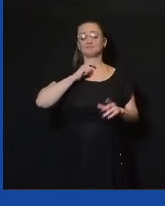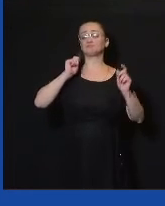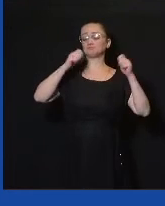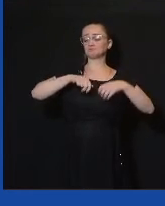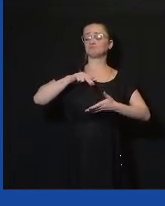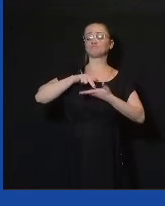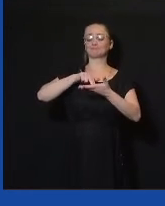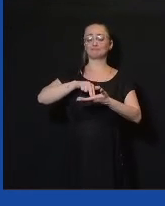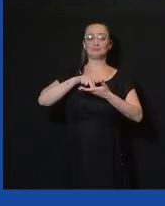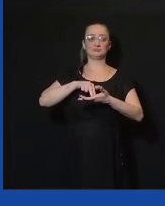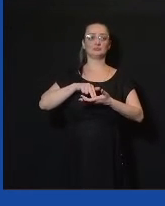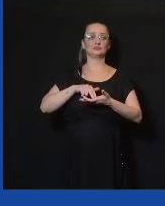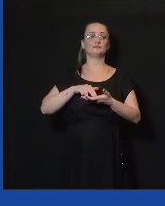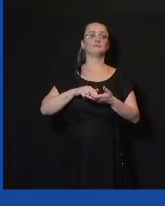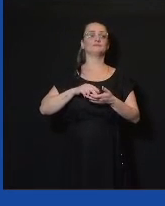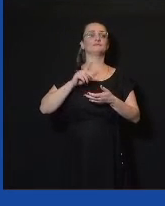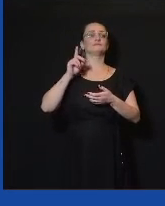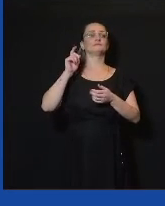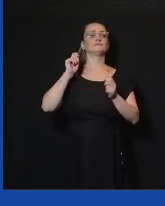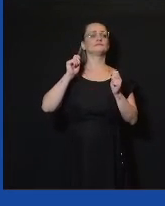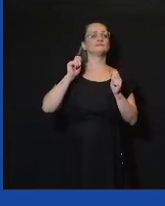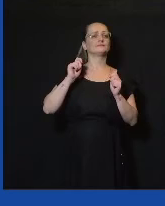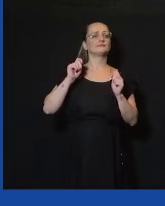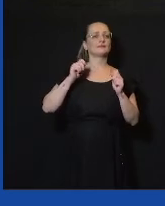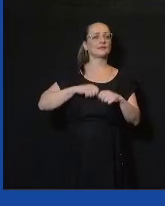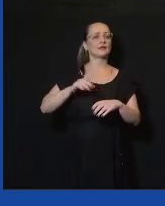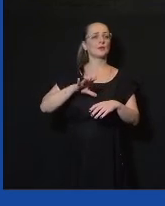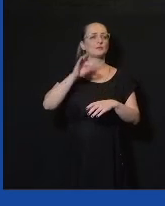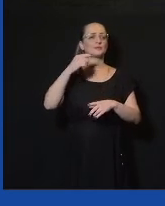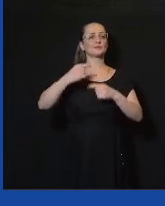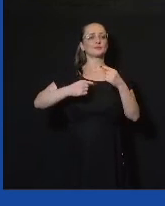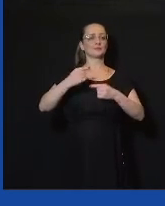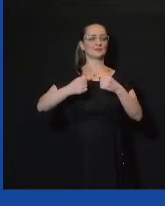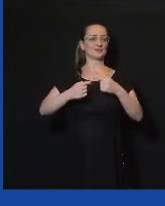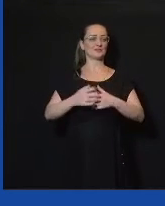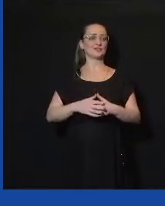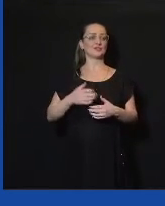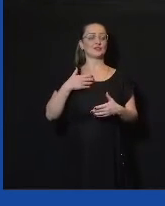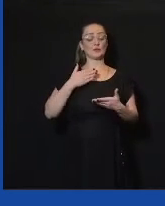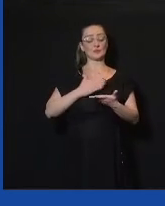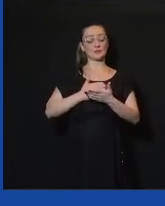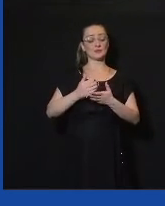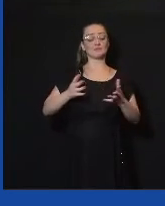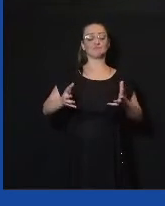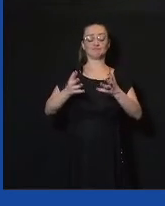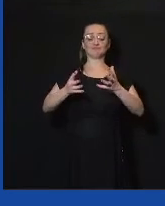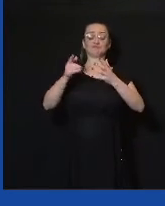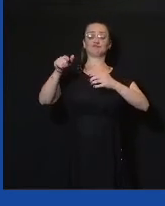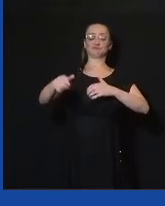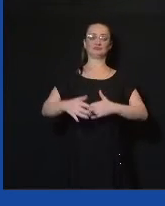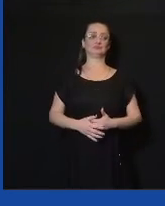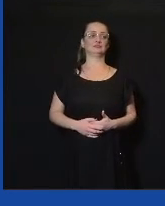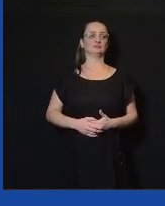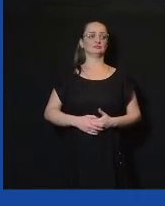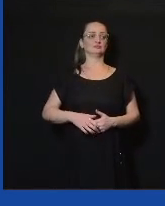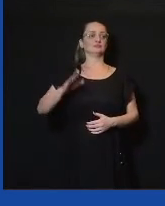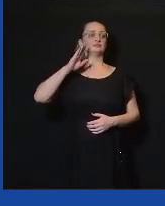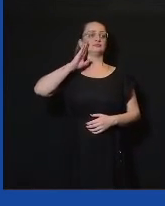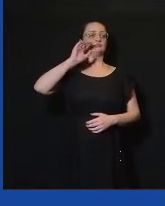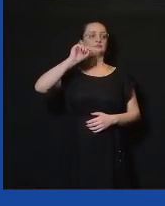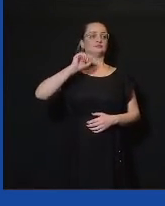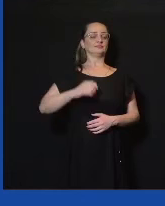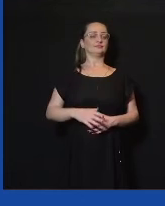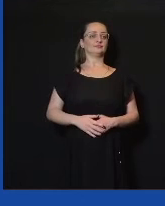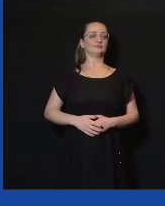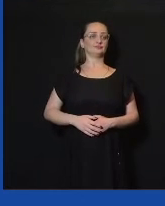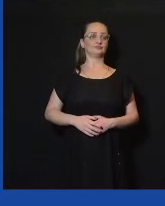fortaleza, um oásis, assim, a esperança como uma opção política, tá ligado? Porque eu acho que a gente tem que começar a oxigenar por aí e principalmente, eu estou impressionado,